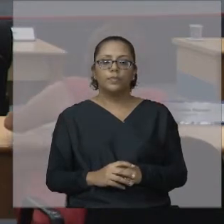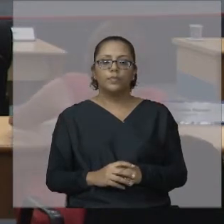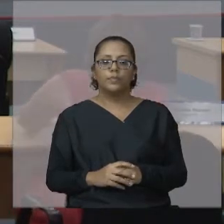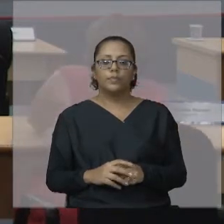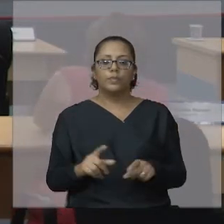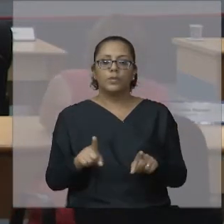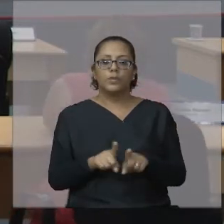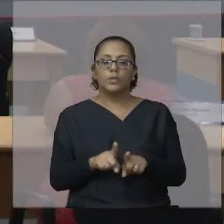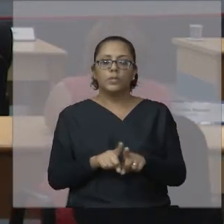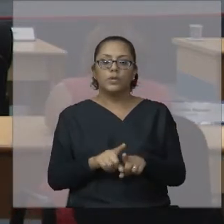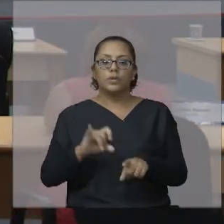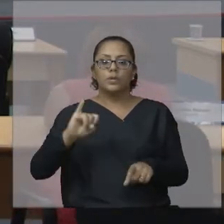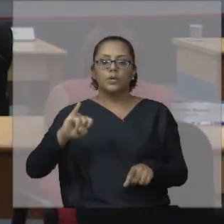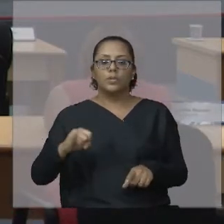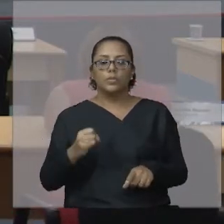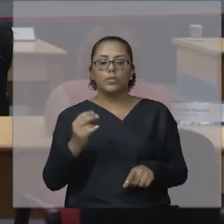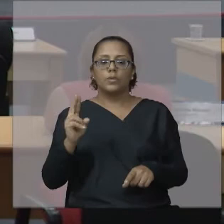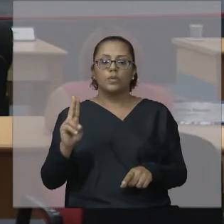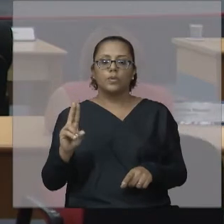Vereadora Juliana Fraga.